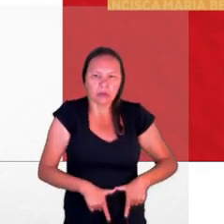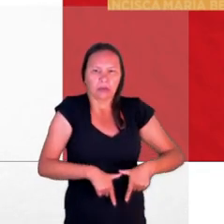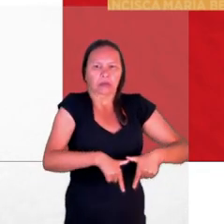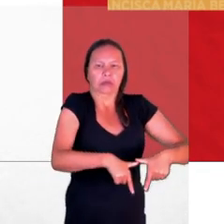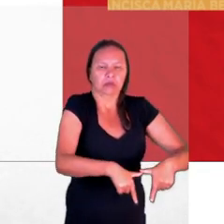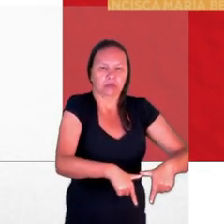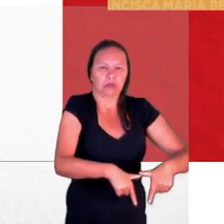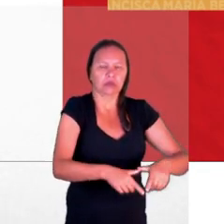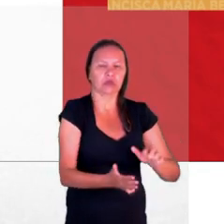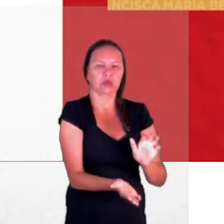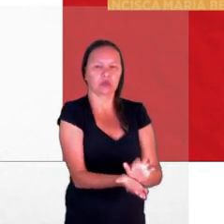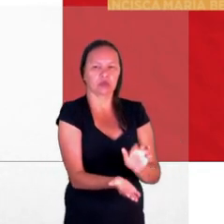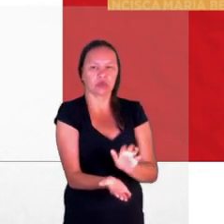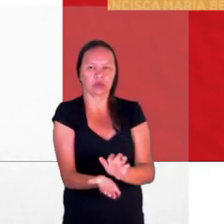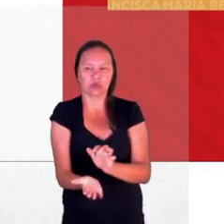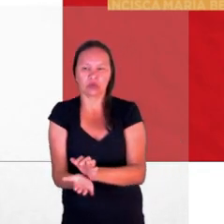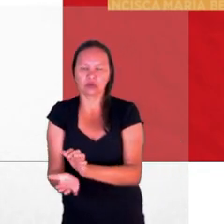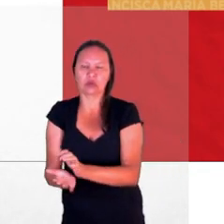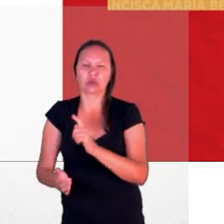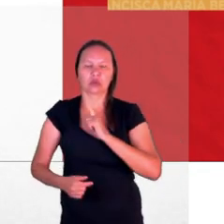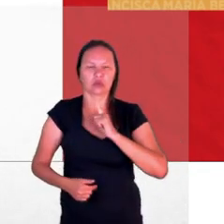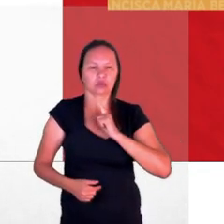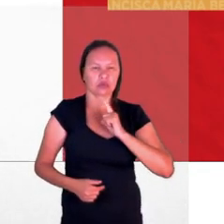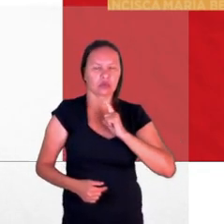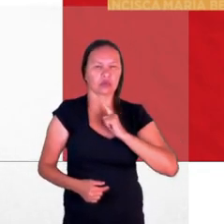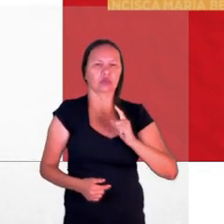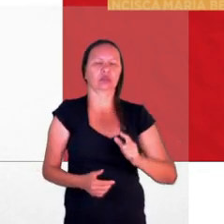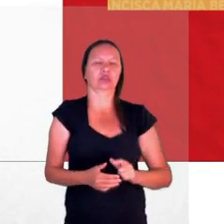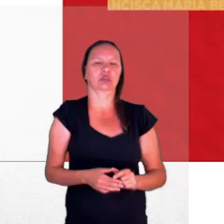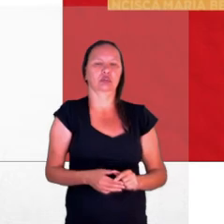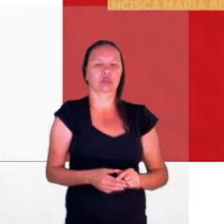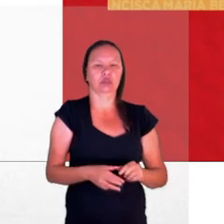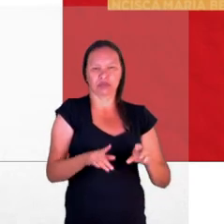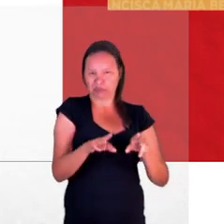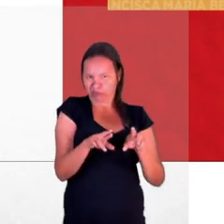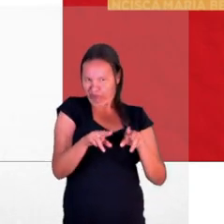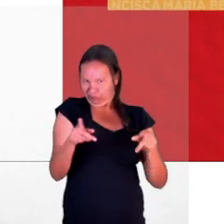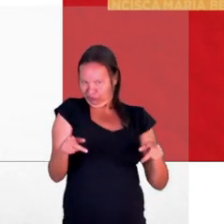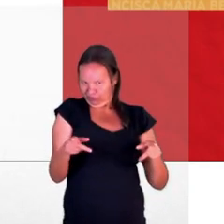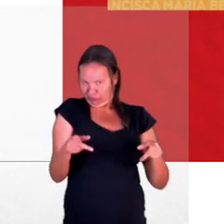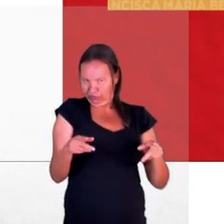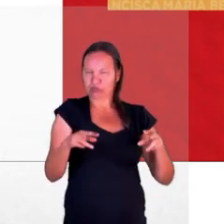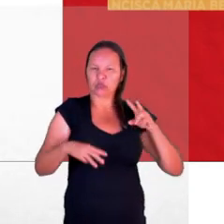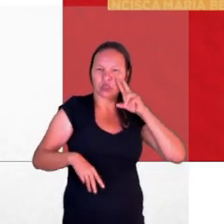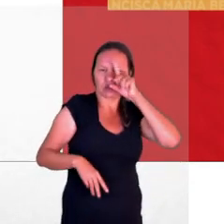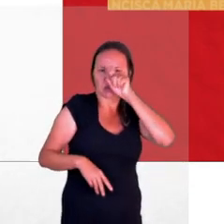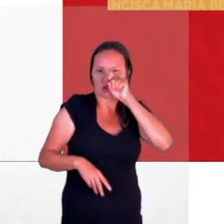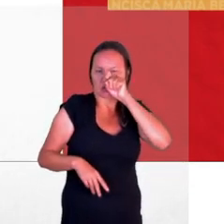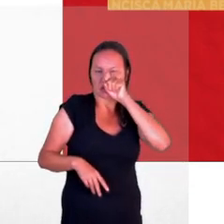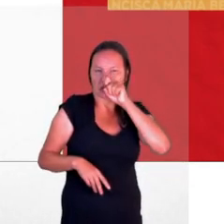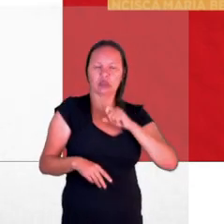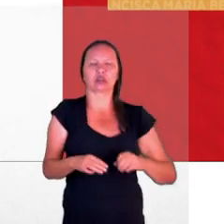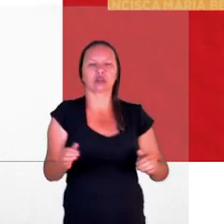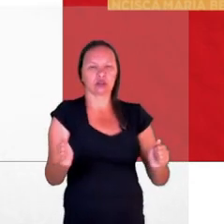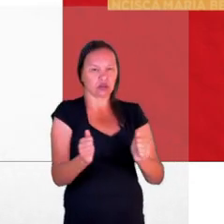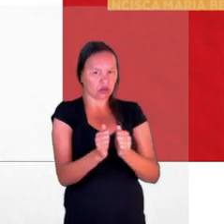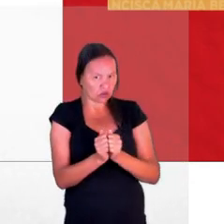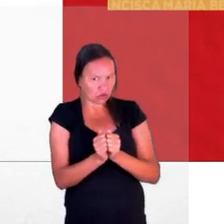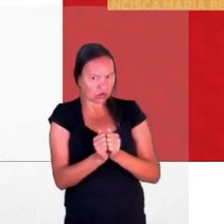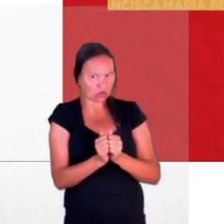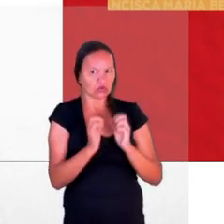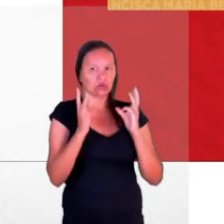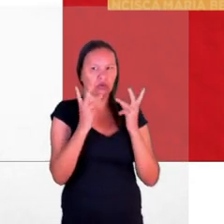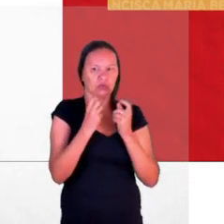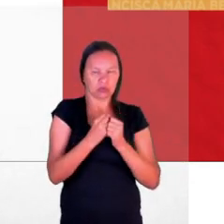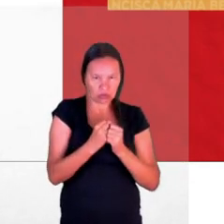inclusive de grupos que tinham algumas eh divergências entre si terminaram se fortalecendo E aí como muitas